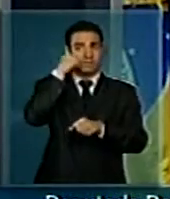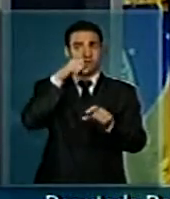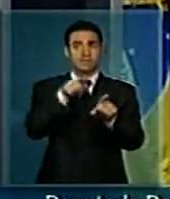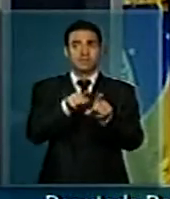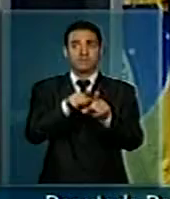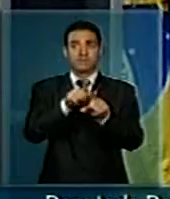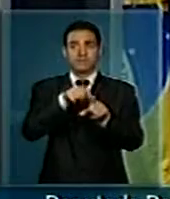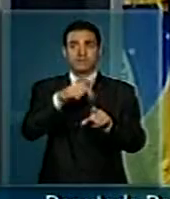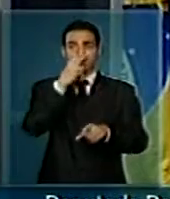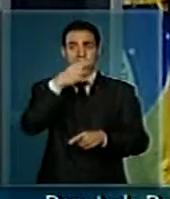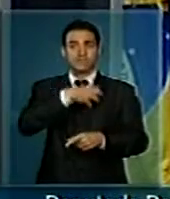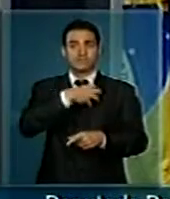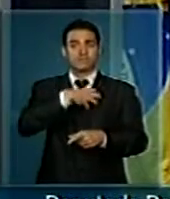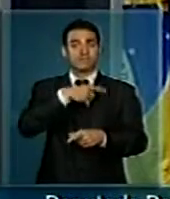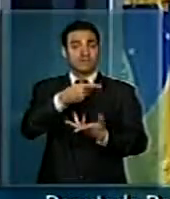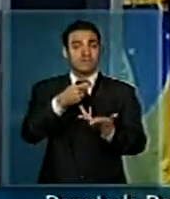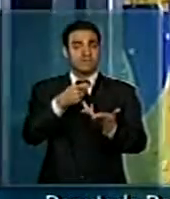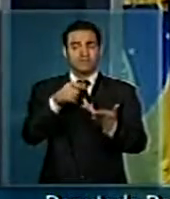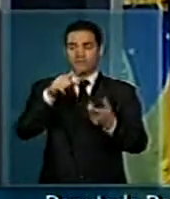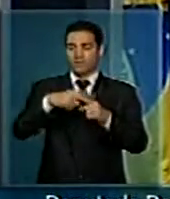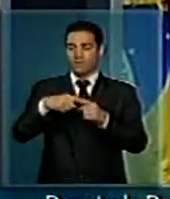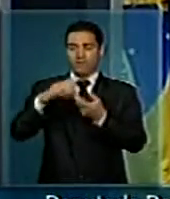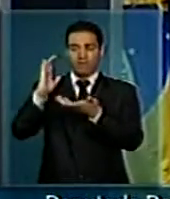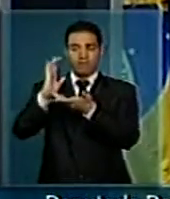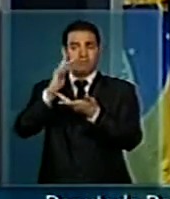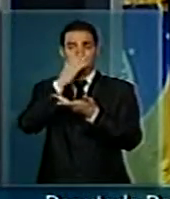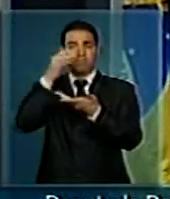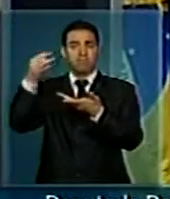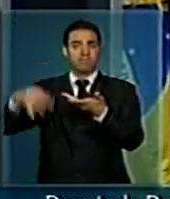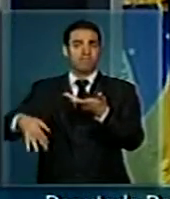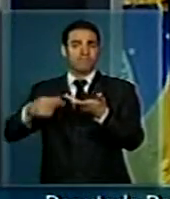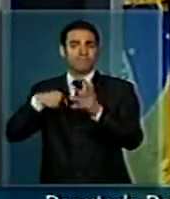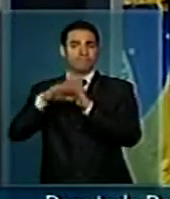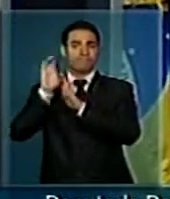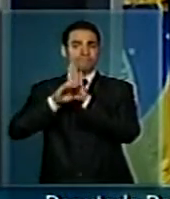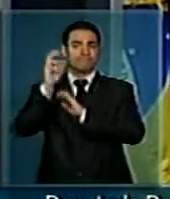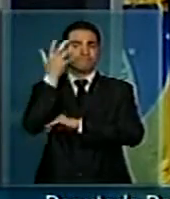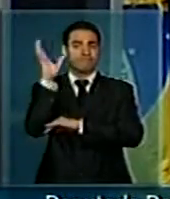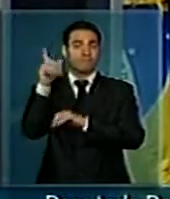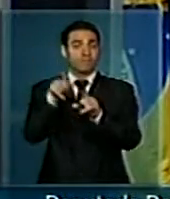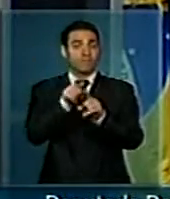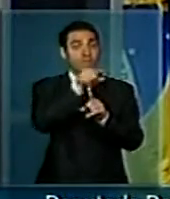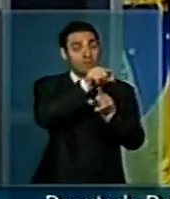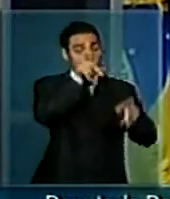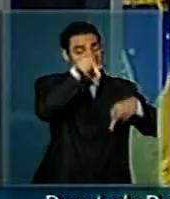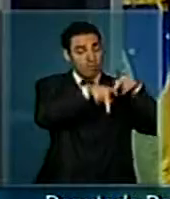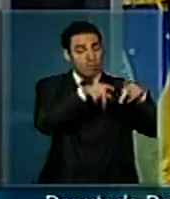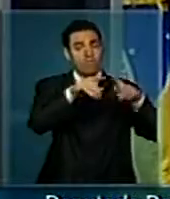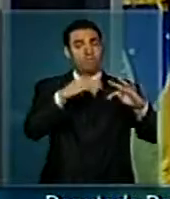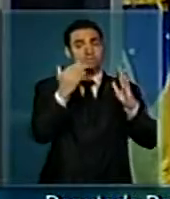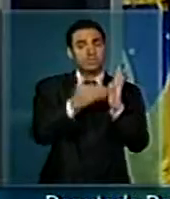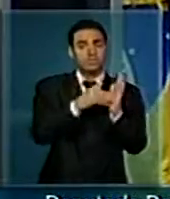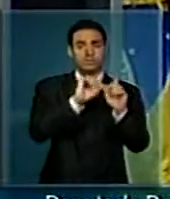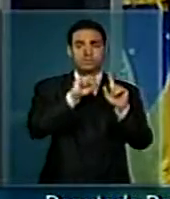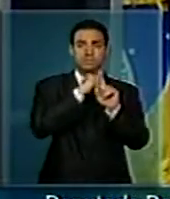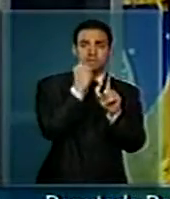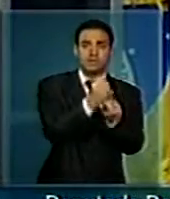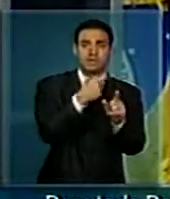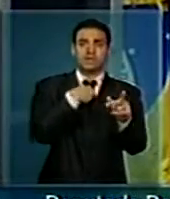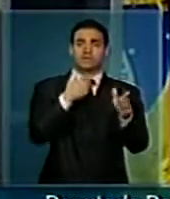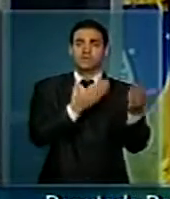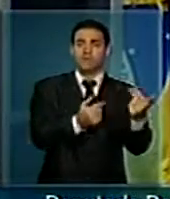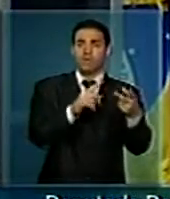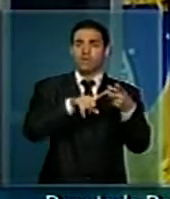sendo sensível como não foi a Câmara, às vozes que vêm das ruas, da sociedade organizada, dos jovens,